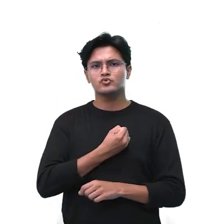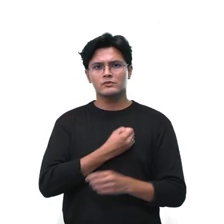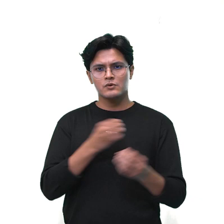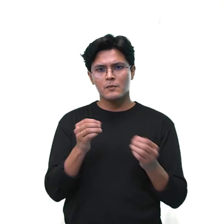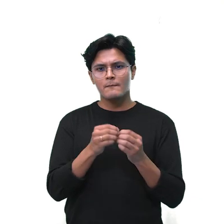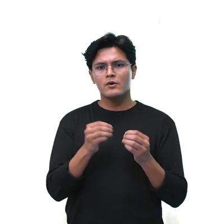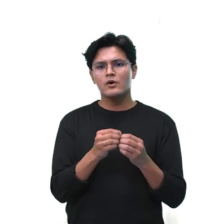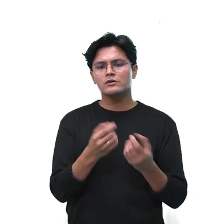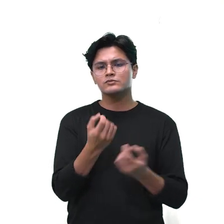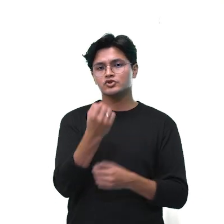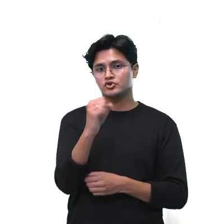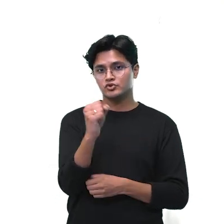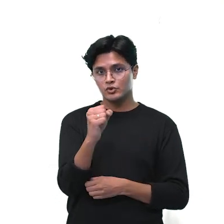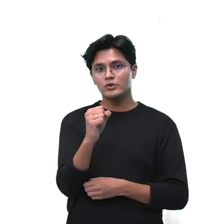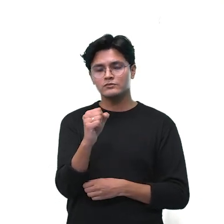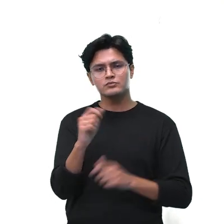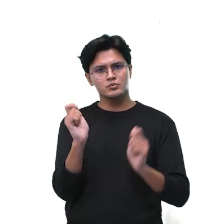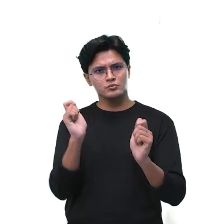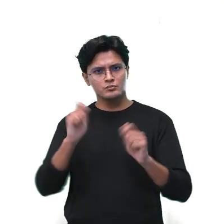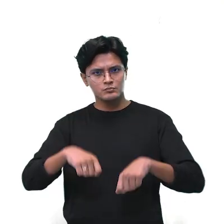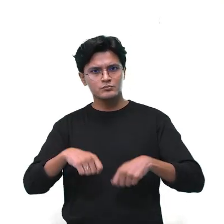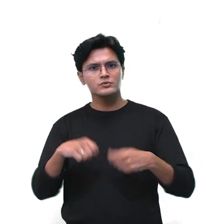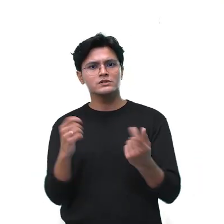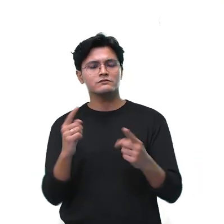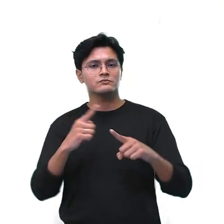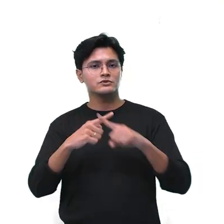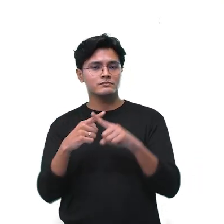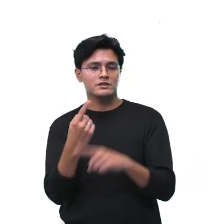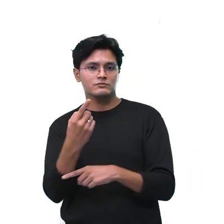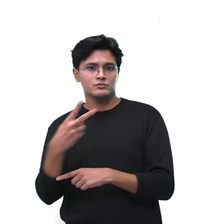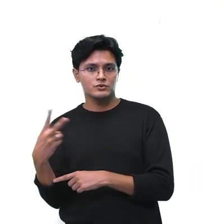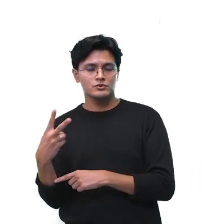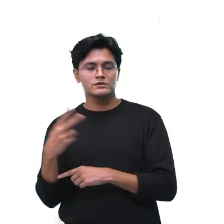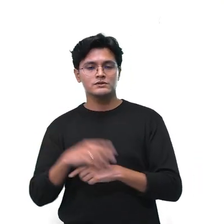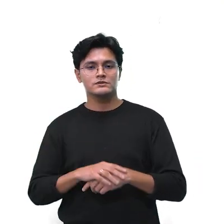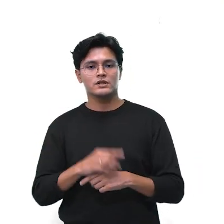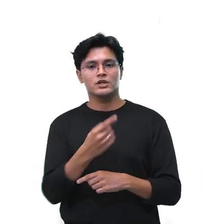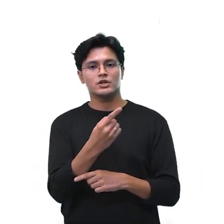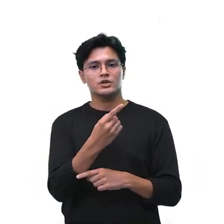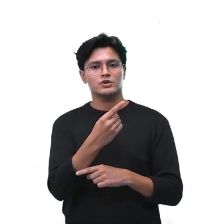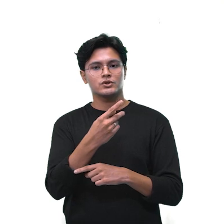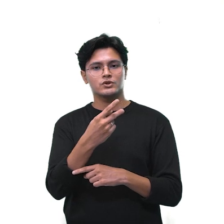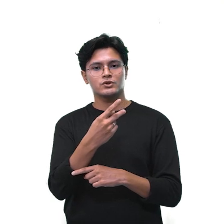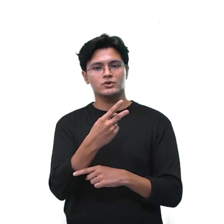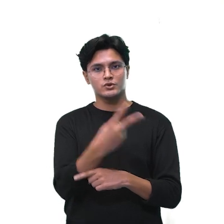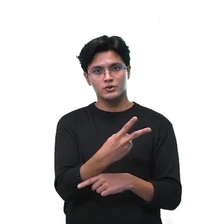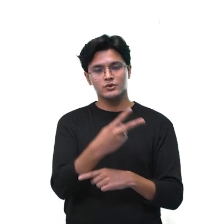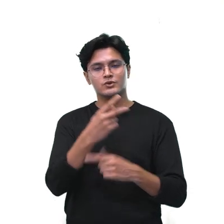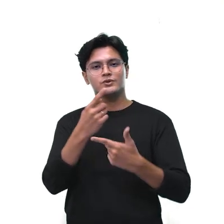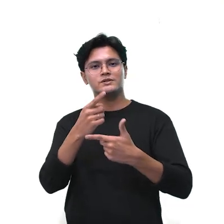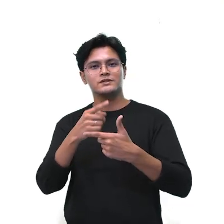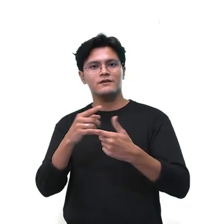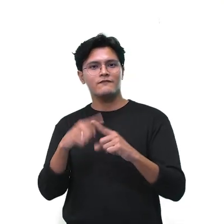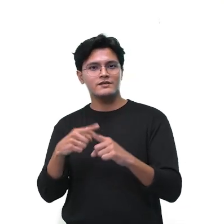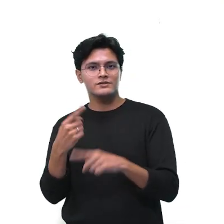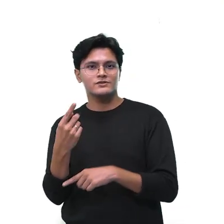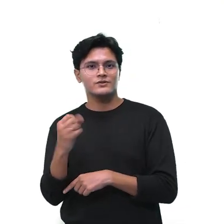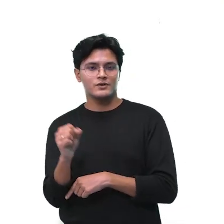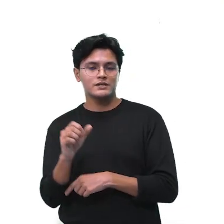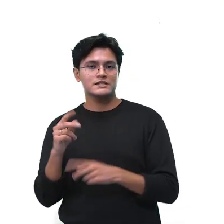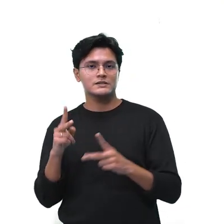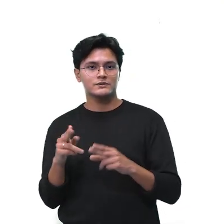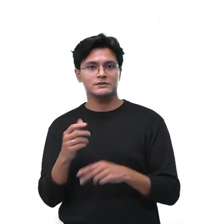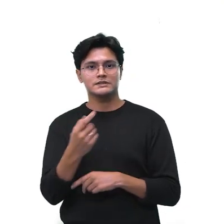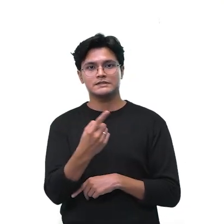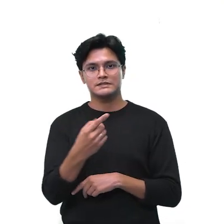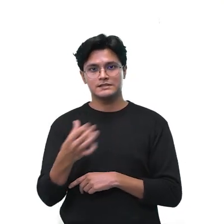2, olha o que vai acontecer. 2 vezes 8 é igual a 16. 16 é maior do que 12. Então a gente não pode usar o